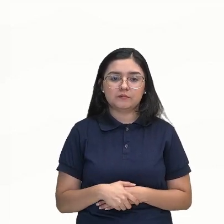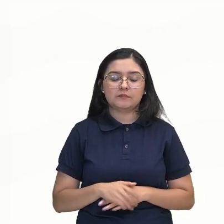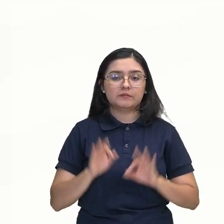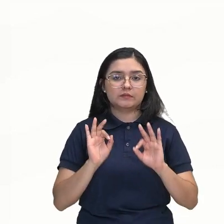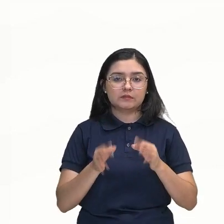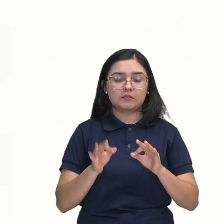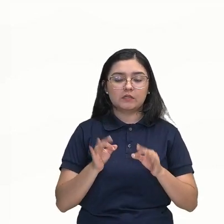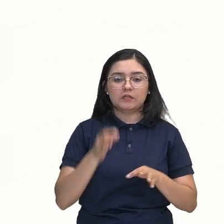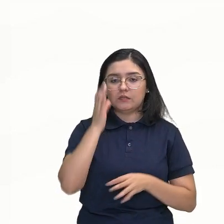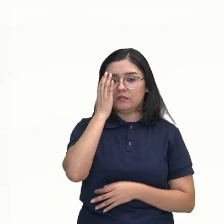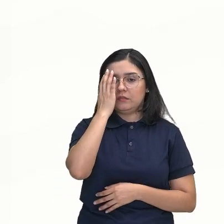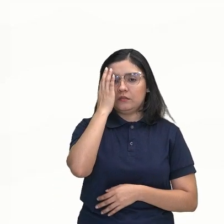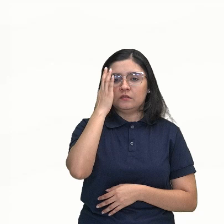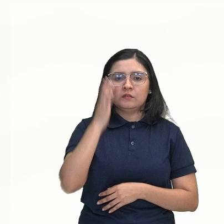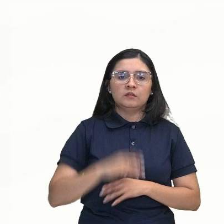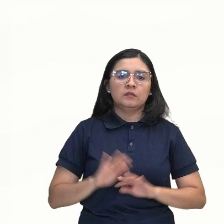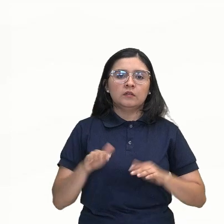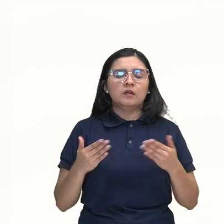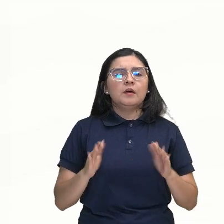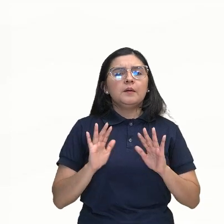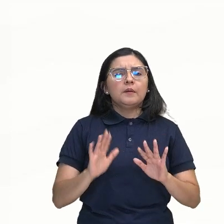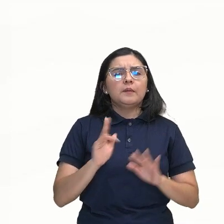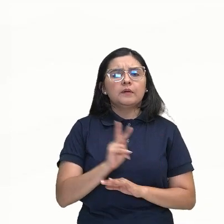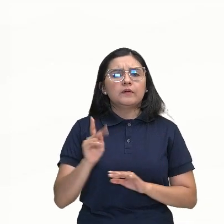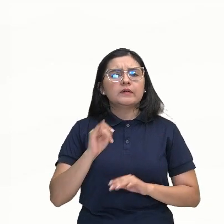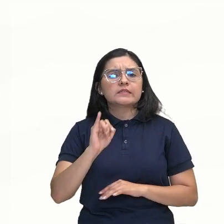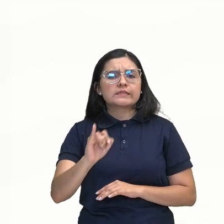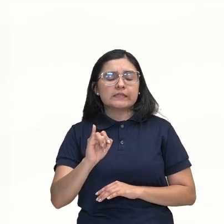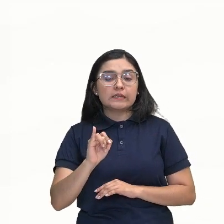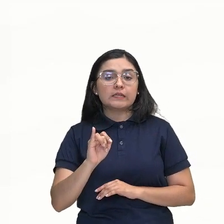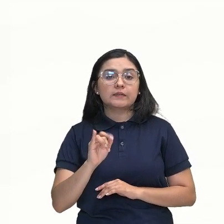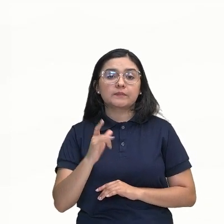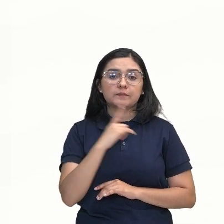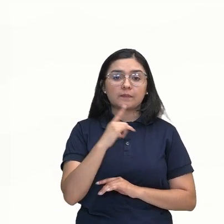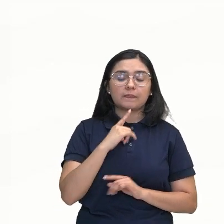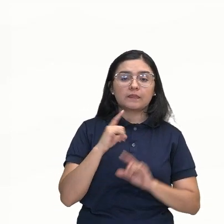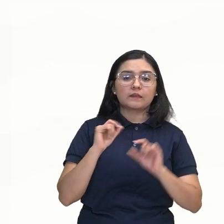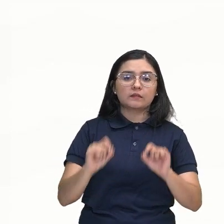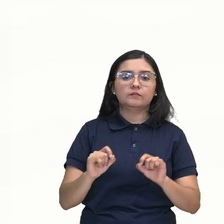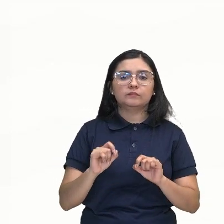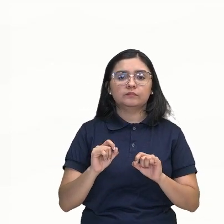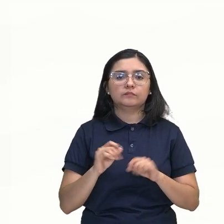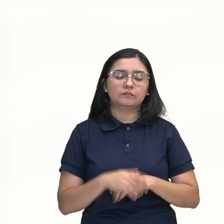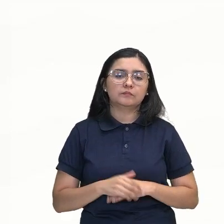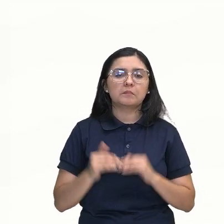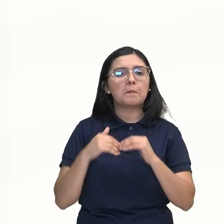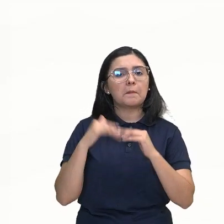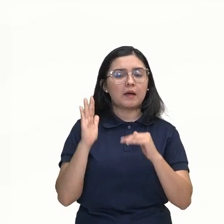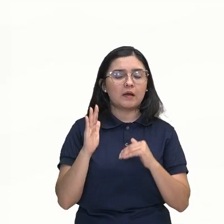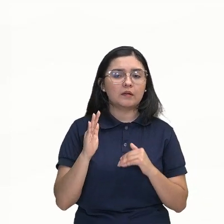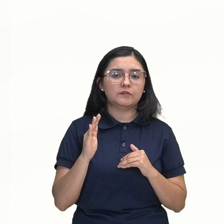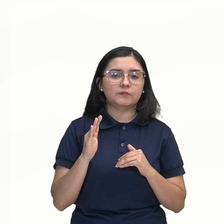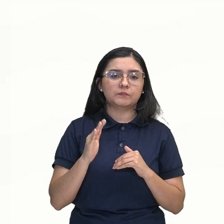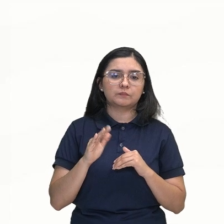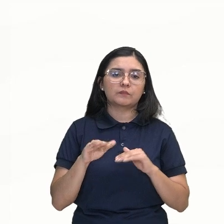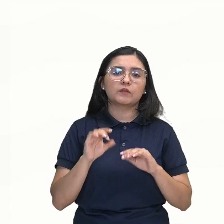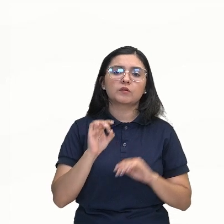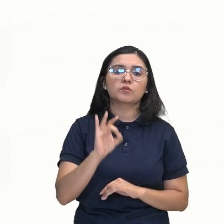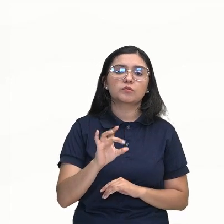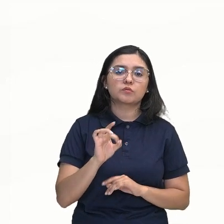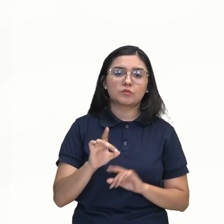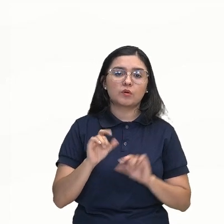Ok? Ah, professor, e se for acima, né, de um heptágono? Basta